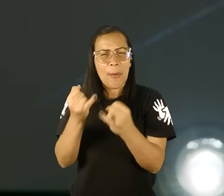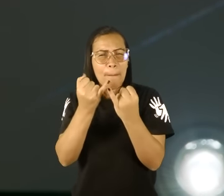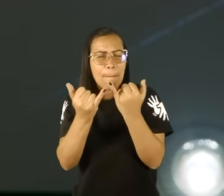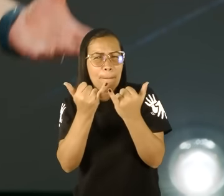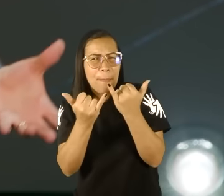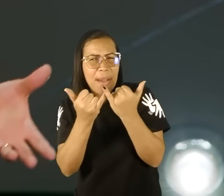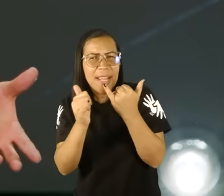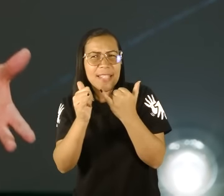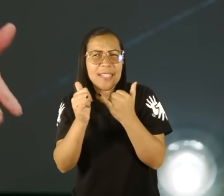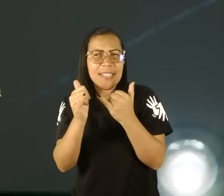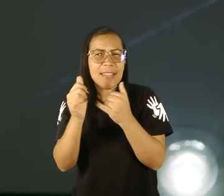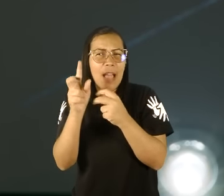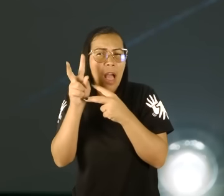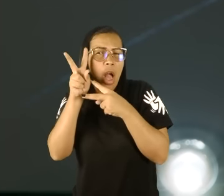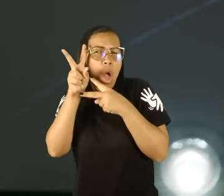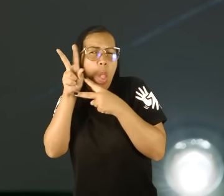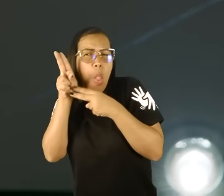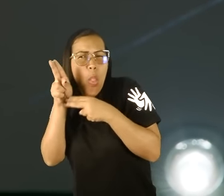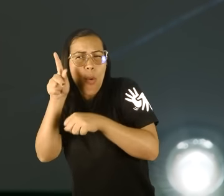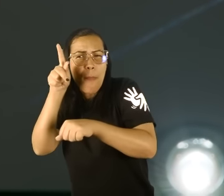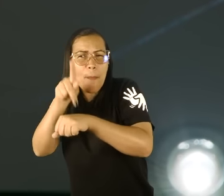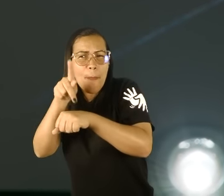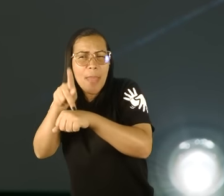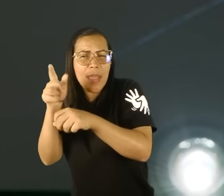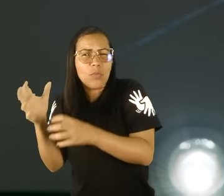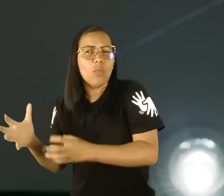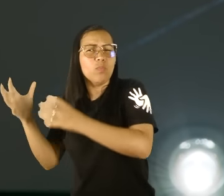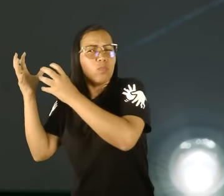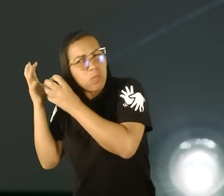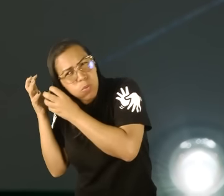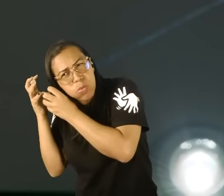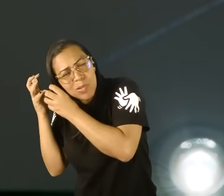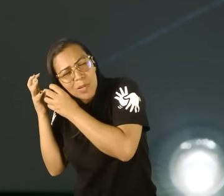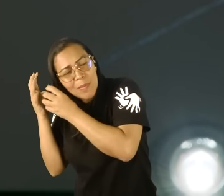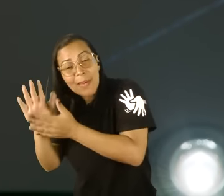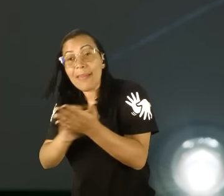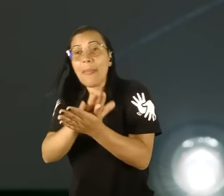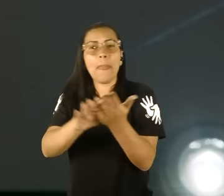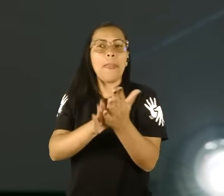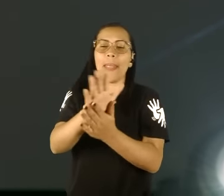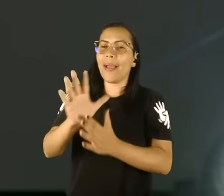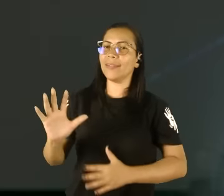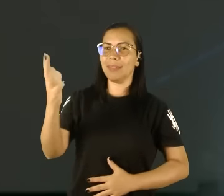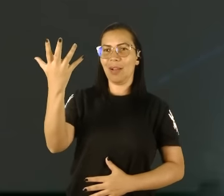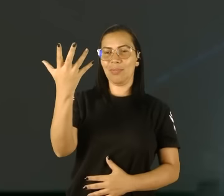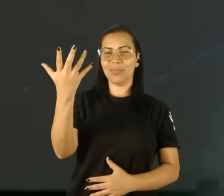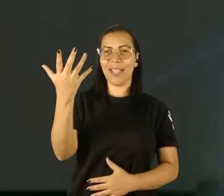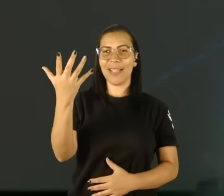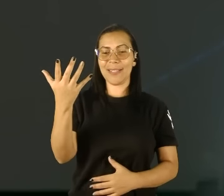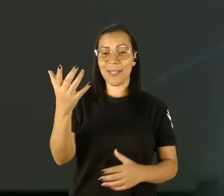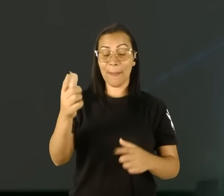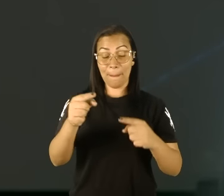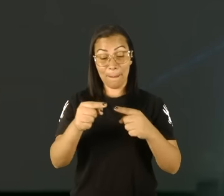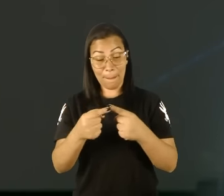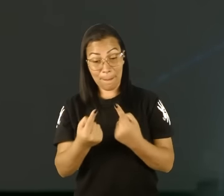Deus no ambiente que você está. Você precisa da glória de Deus. A Bíblia diz que